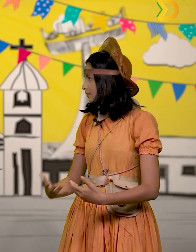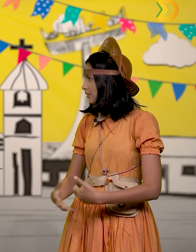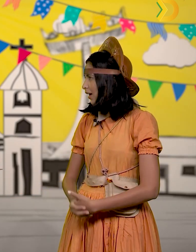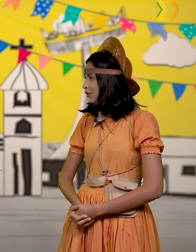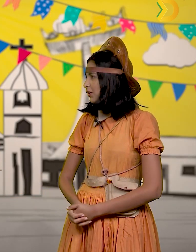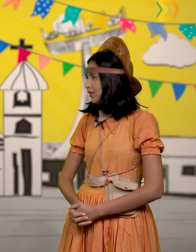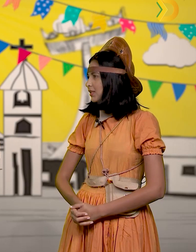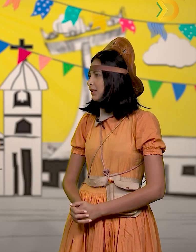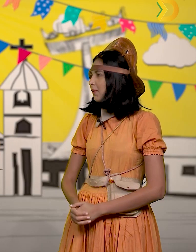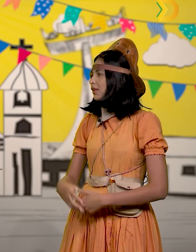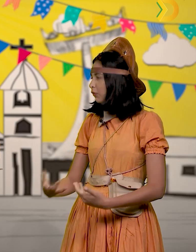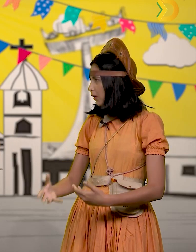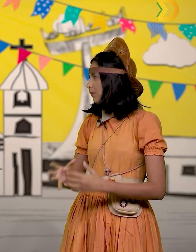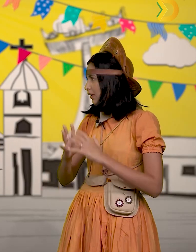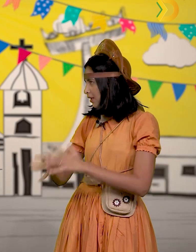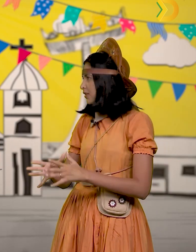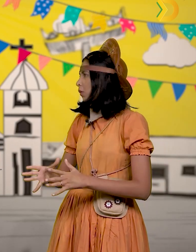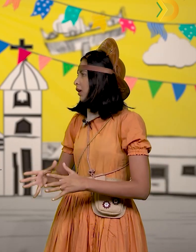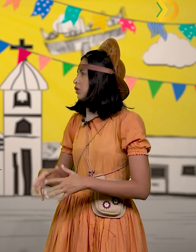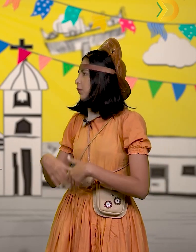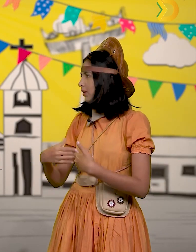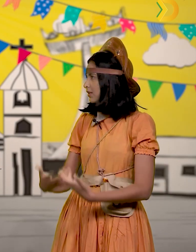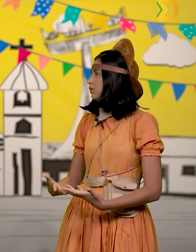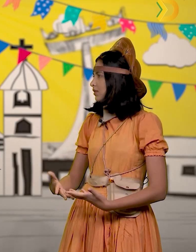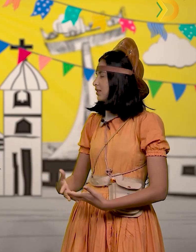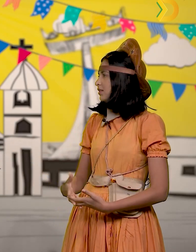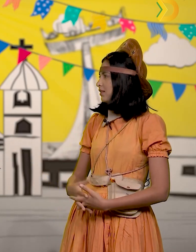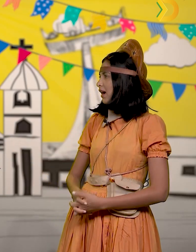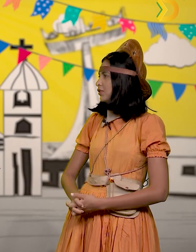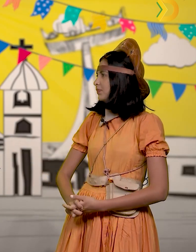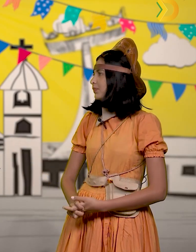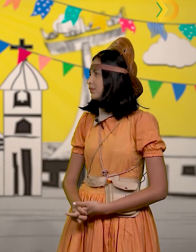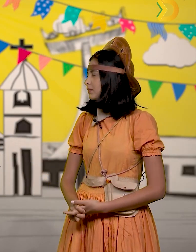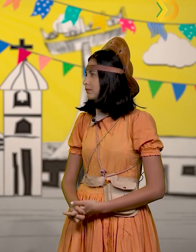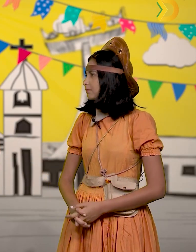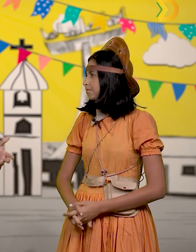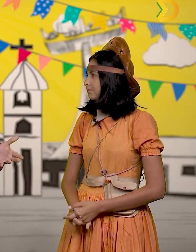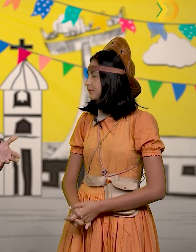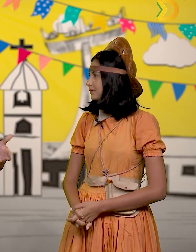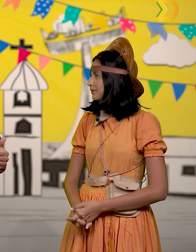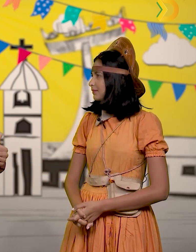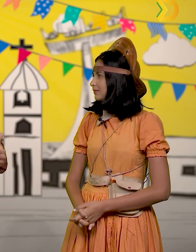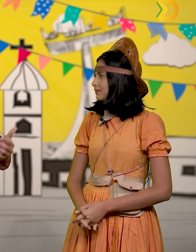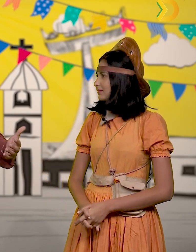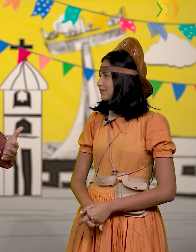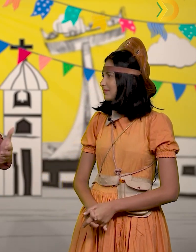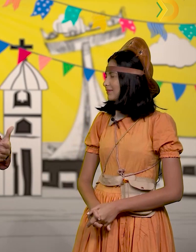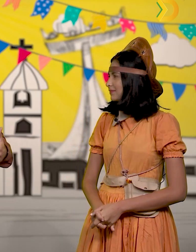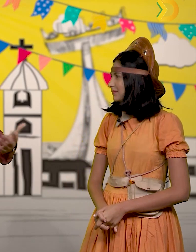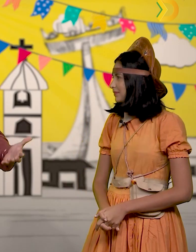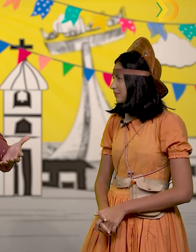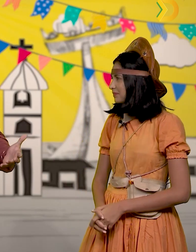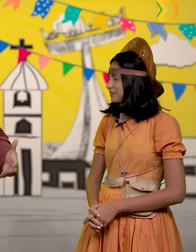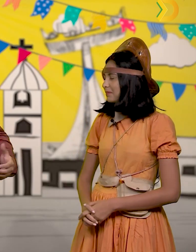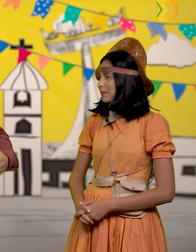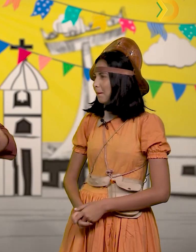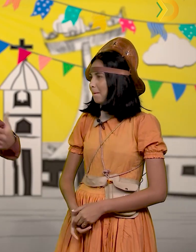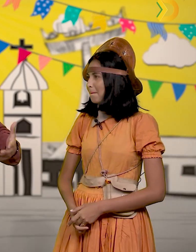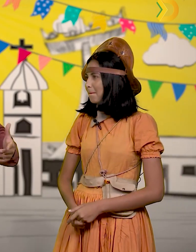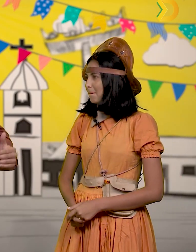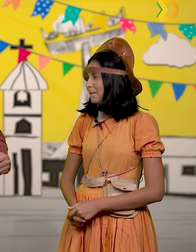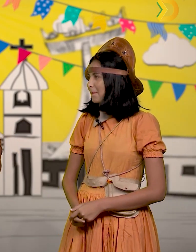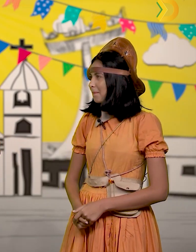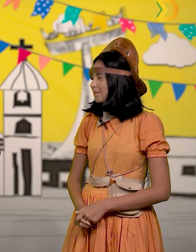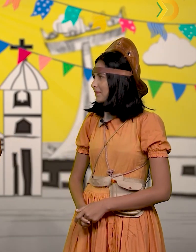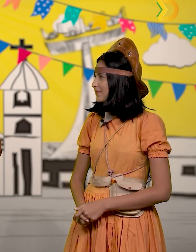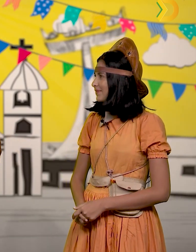casou certinho, assim, né? Mas foi, inicialmente, por uma questão de necessidade. Mas por que você, assim, você sabe por que escolheram você? Por causa da